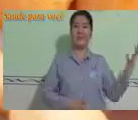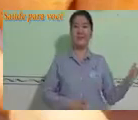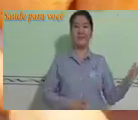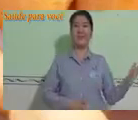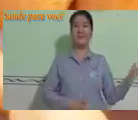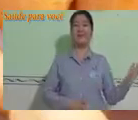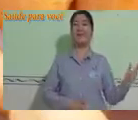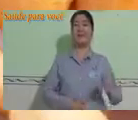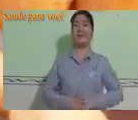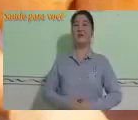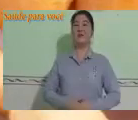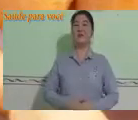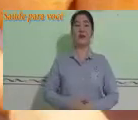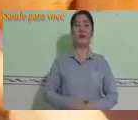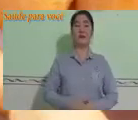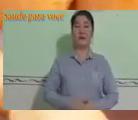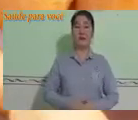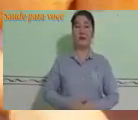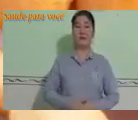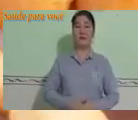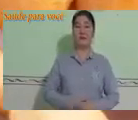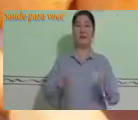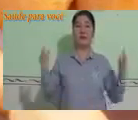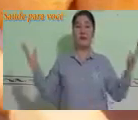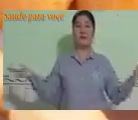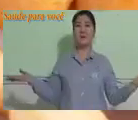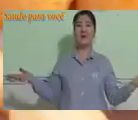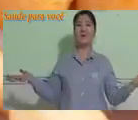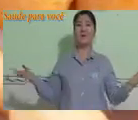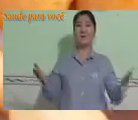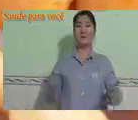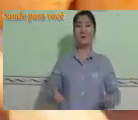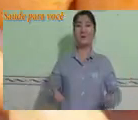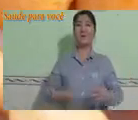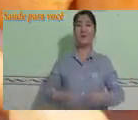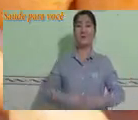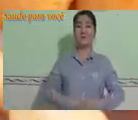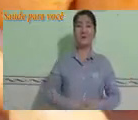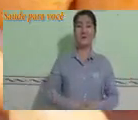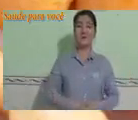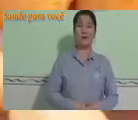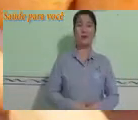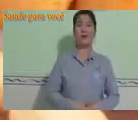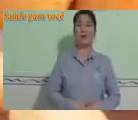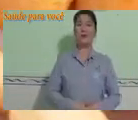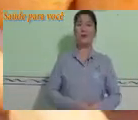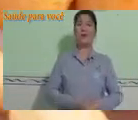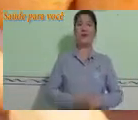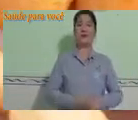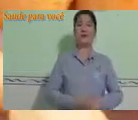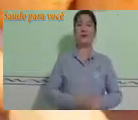é comum que exista história de diabetes na família, e é importante observar se a criança apresenta sintomas de diabetes,